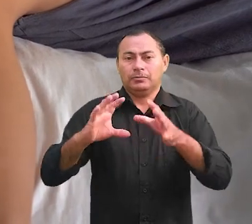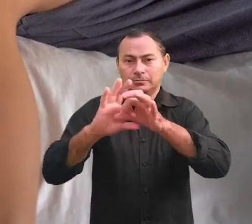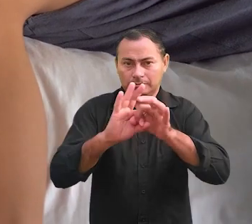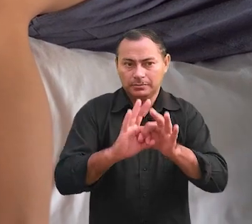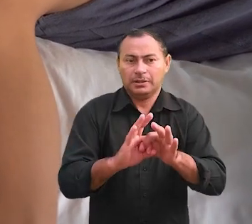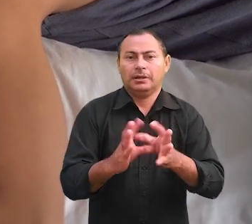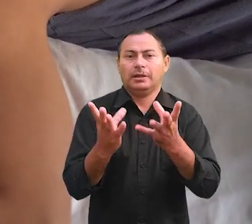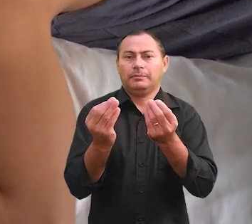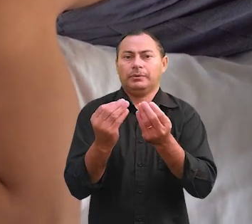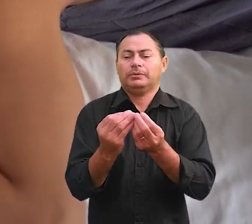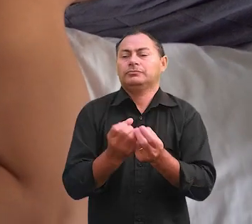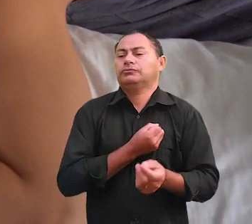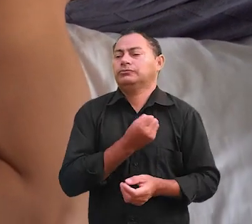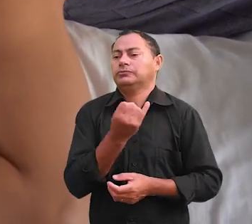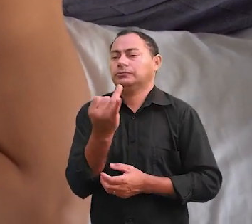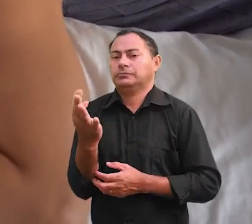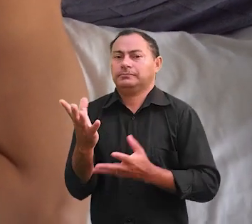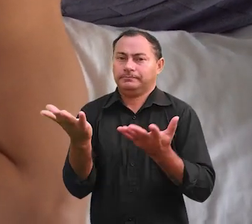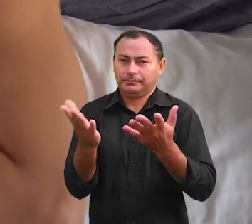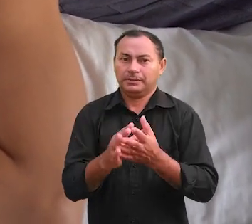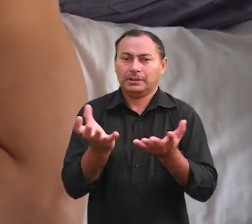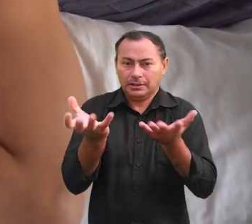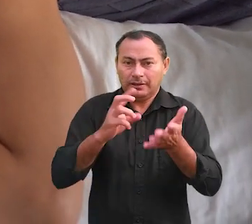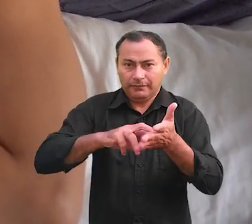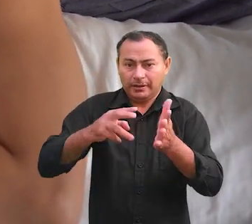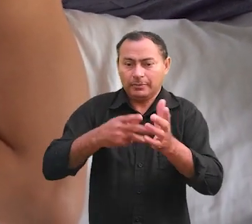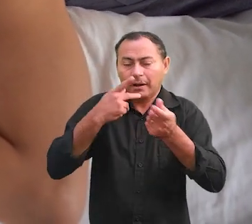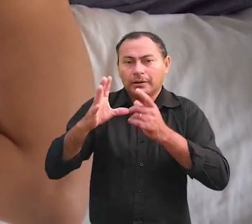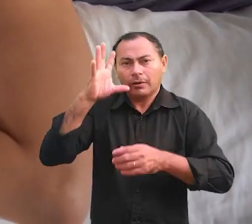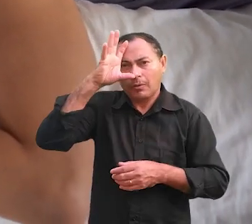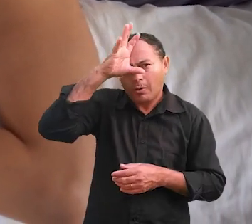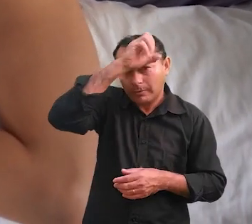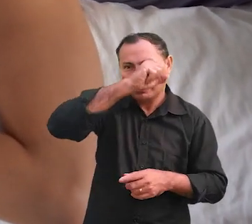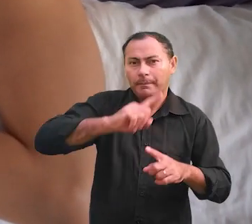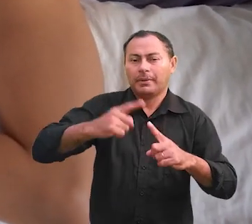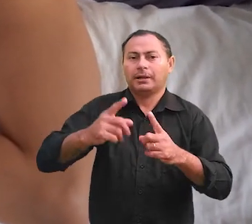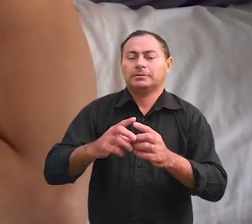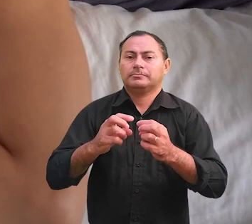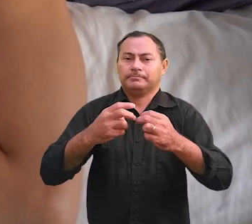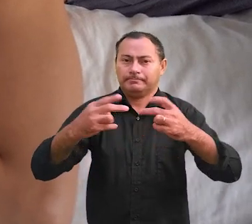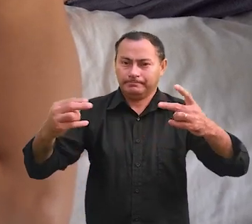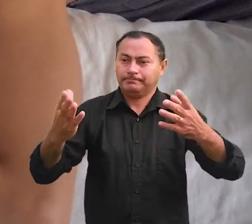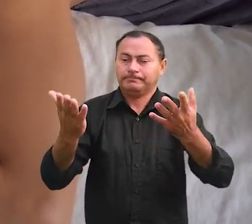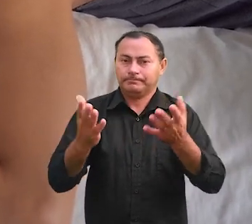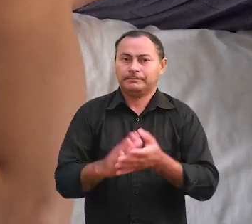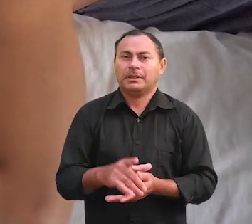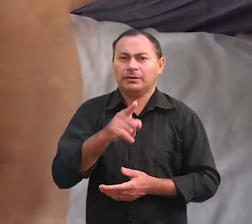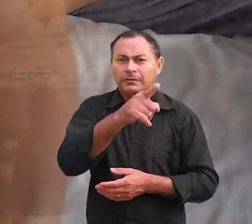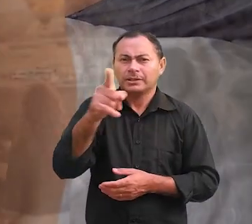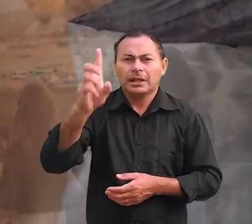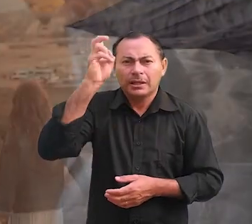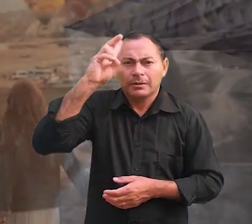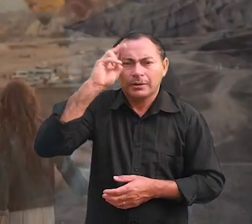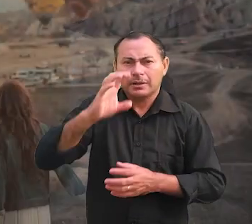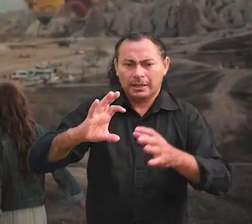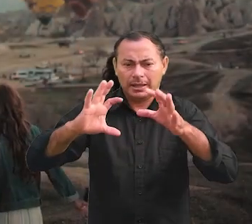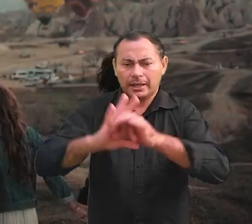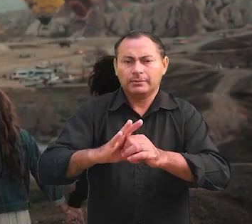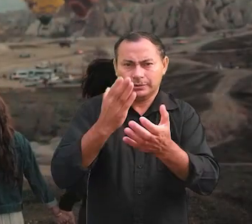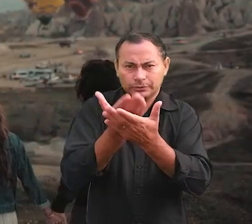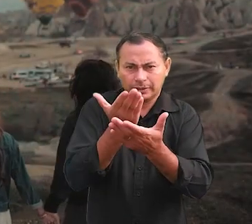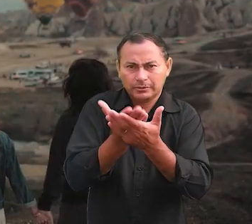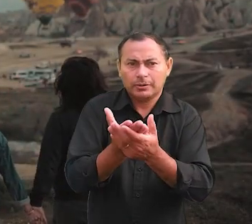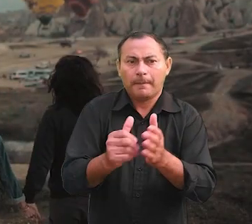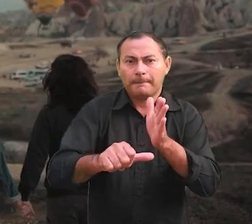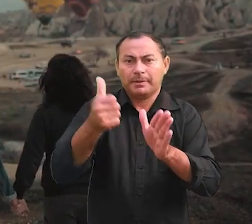essa unidade é multidimensional quero dizer compreende vários aspectos Você se lembra